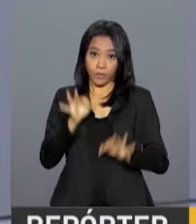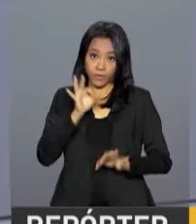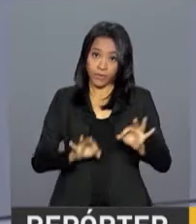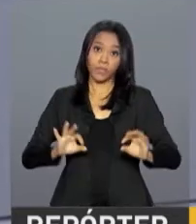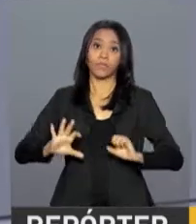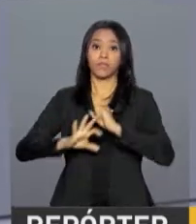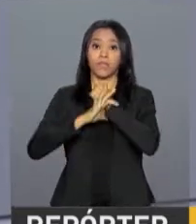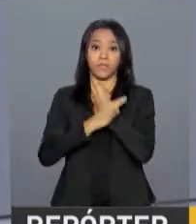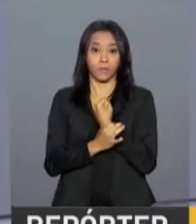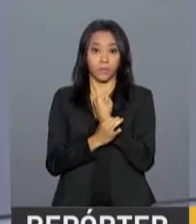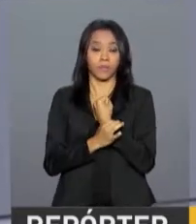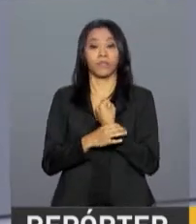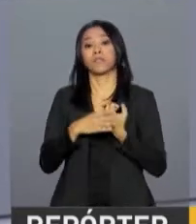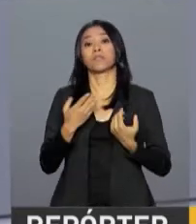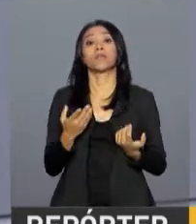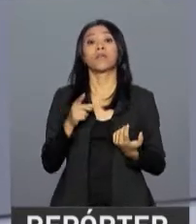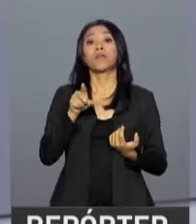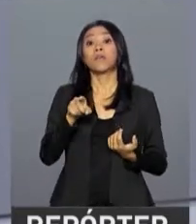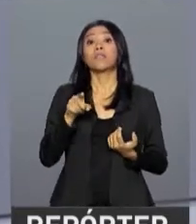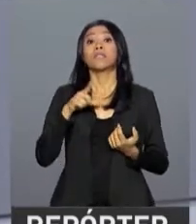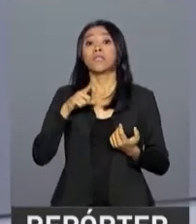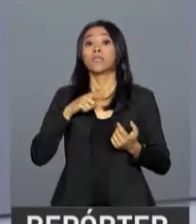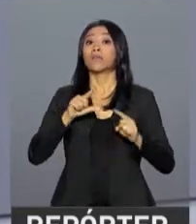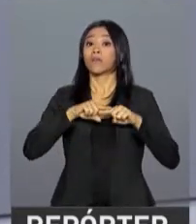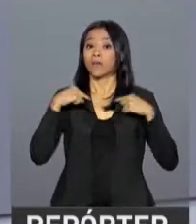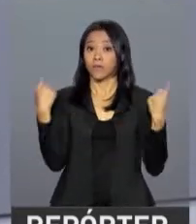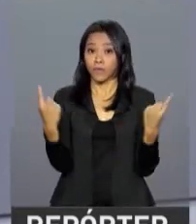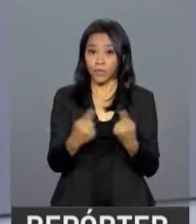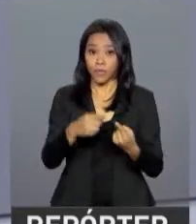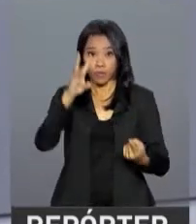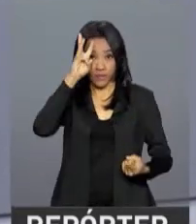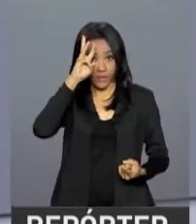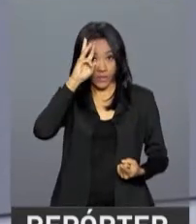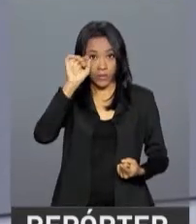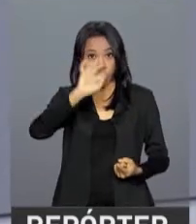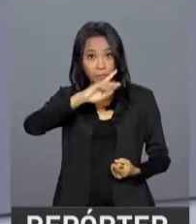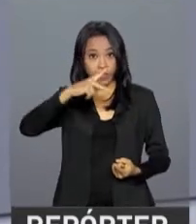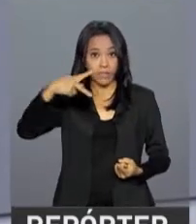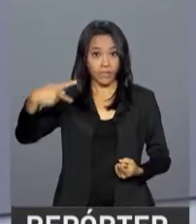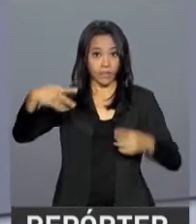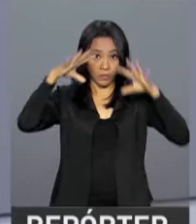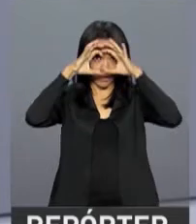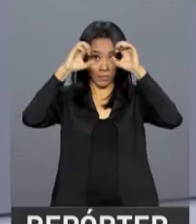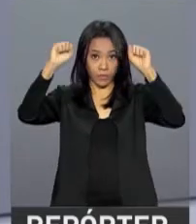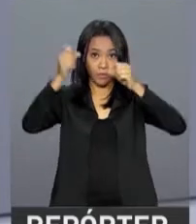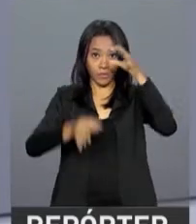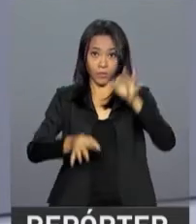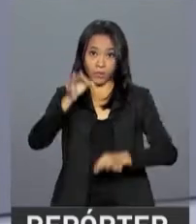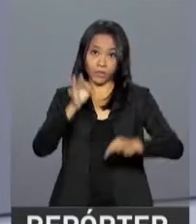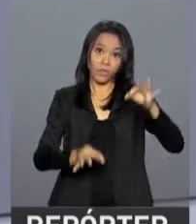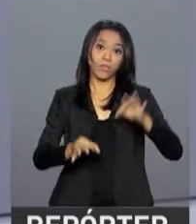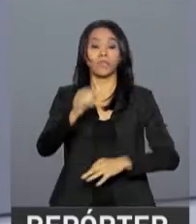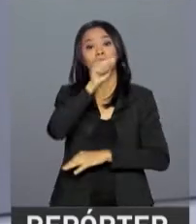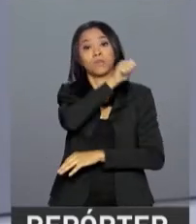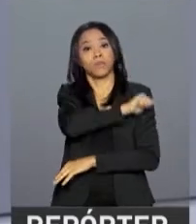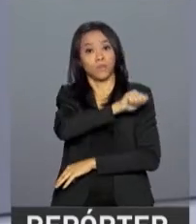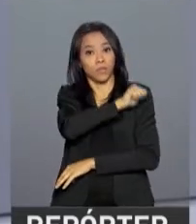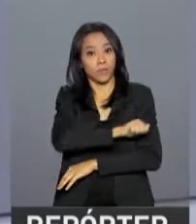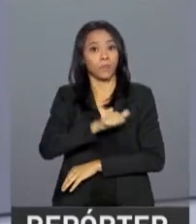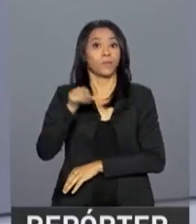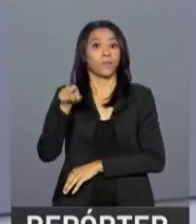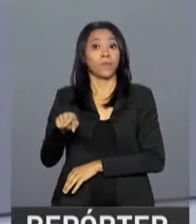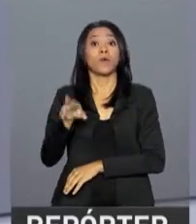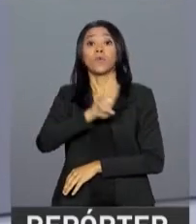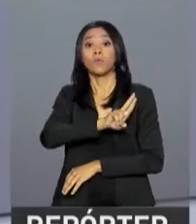pública torquato jardim se reuniu nesta terça feira com o presidente do tribunal de justiça do estado do rio de janeiro desembargador